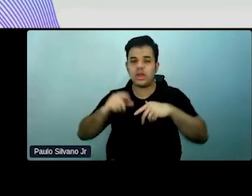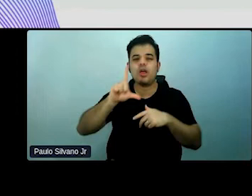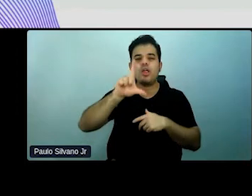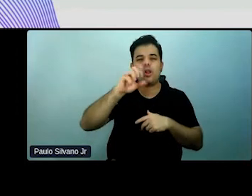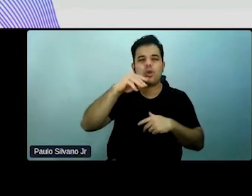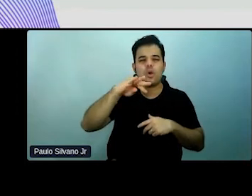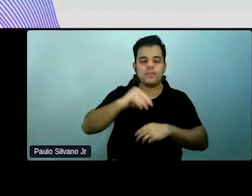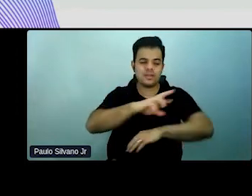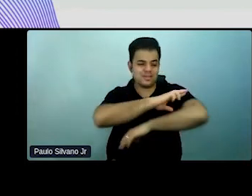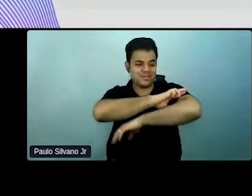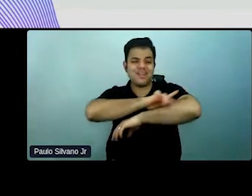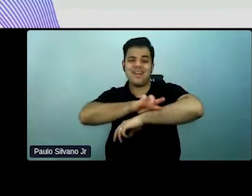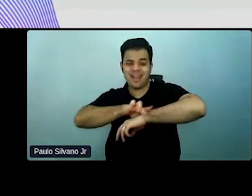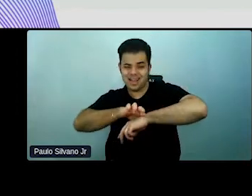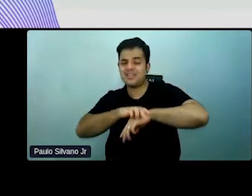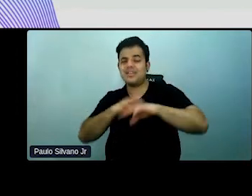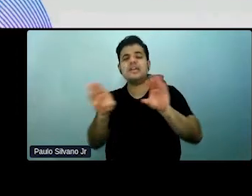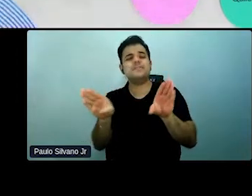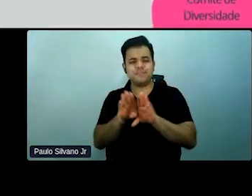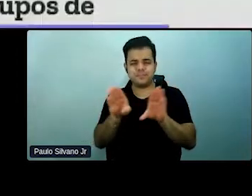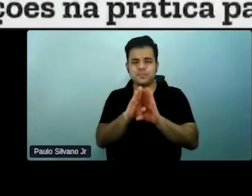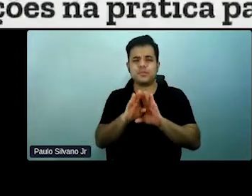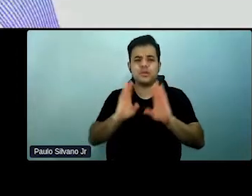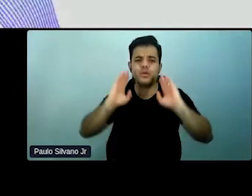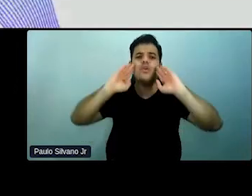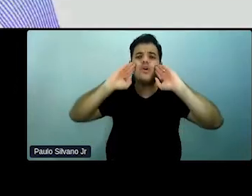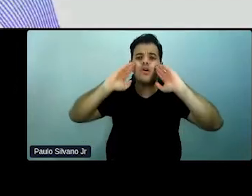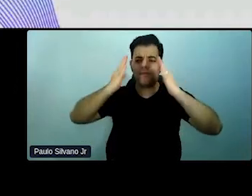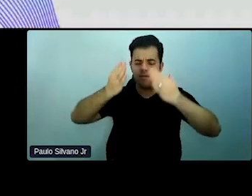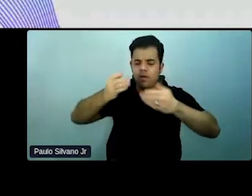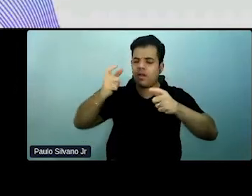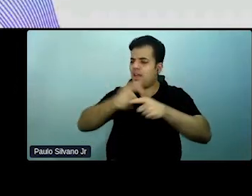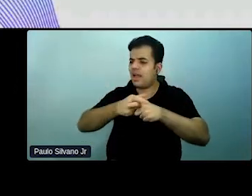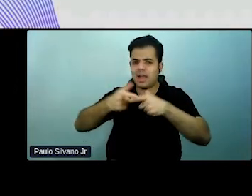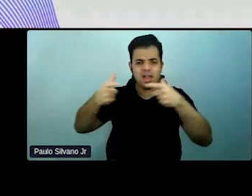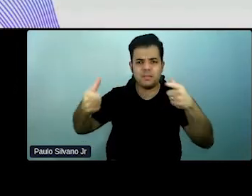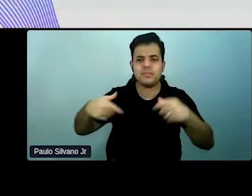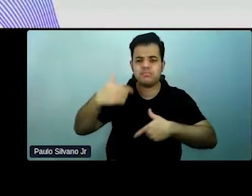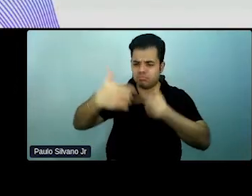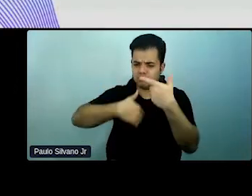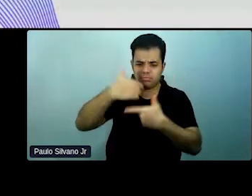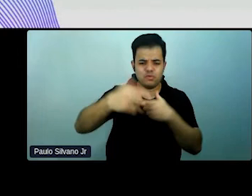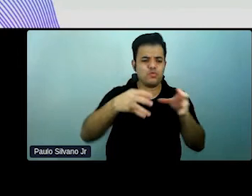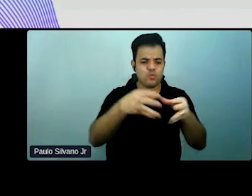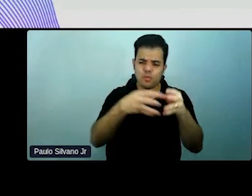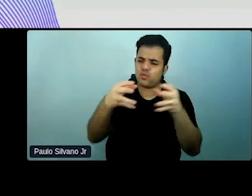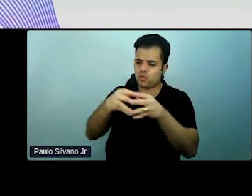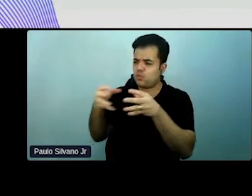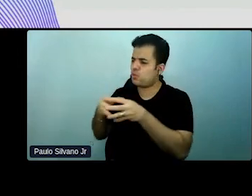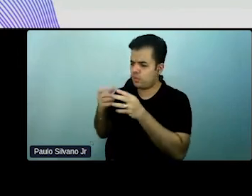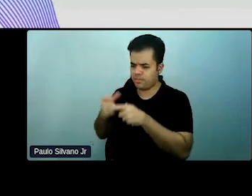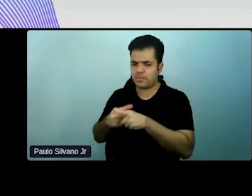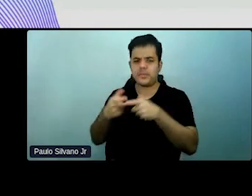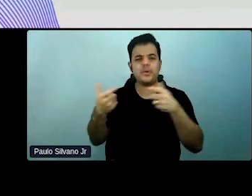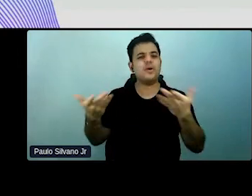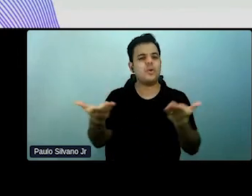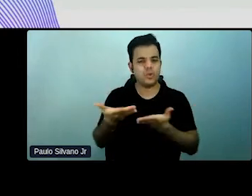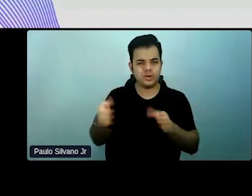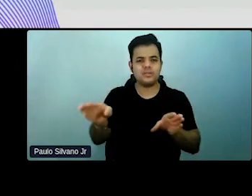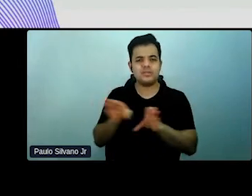questão racial, e a gente preza cada vez mais que ampliem a atuação dos grupos que a gente tem hoje, e de